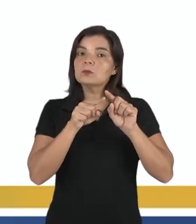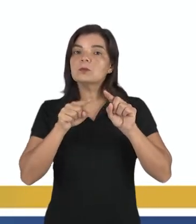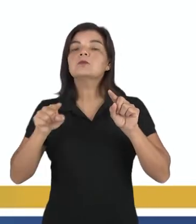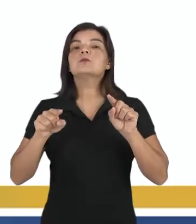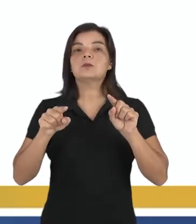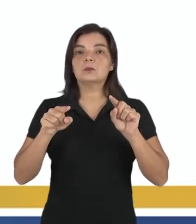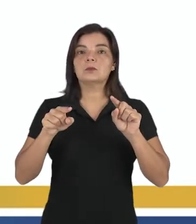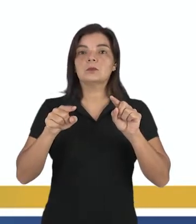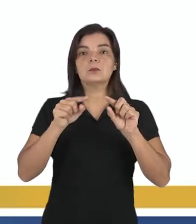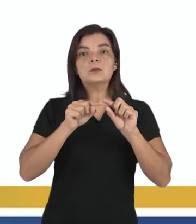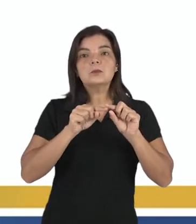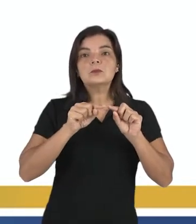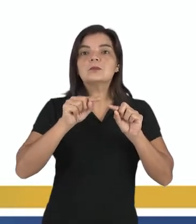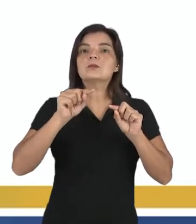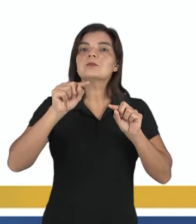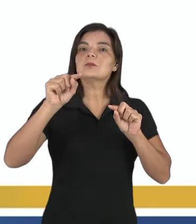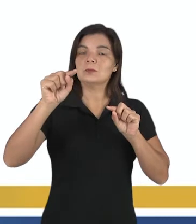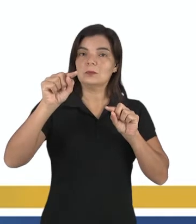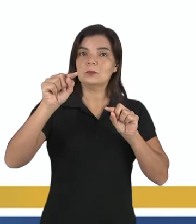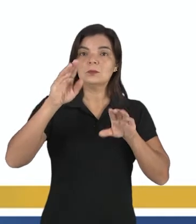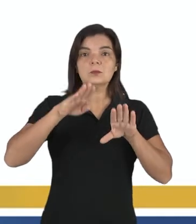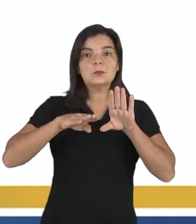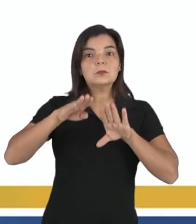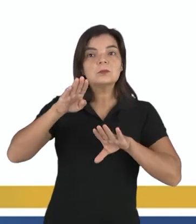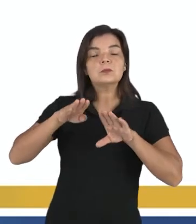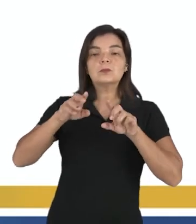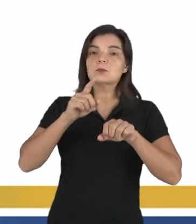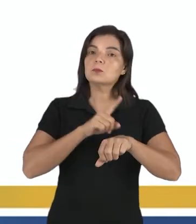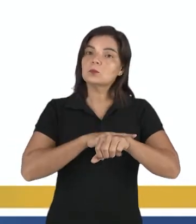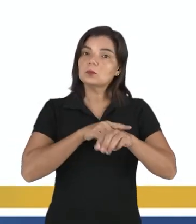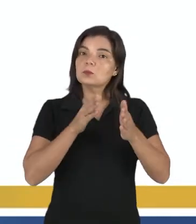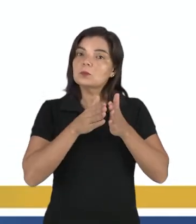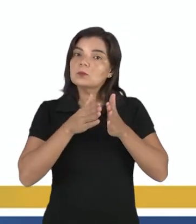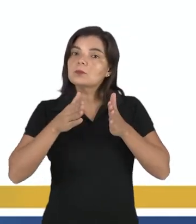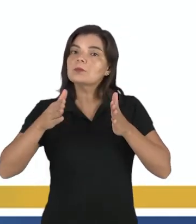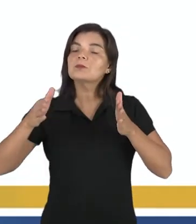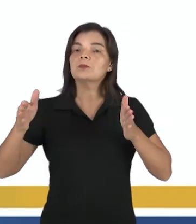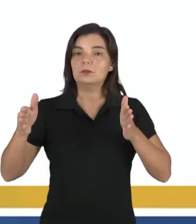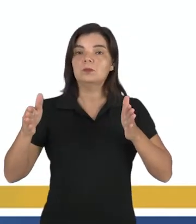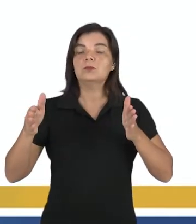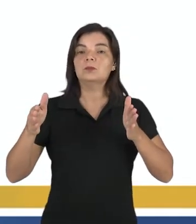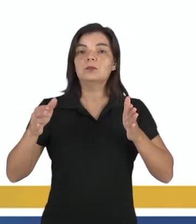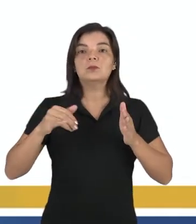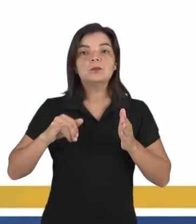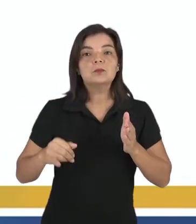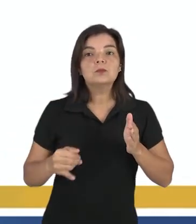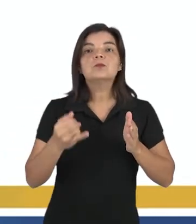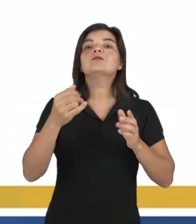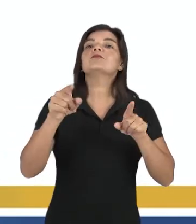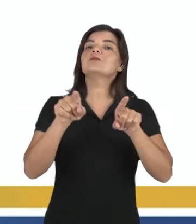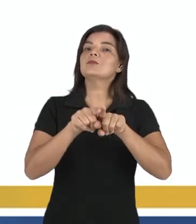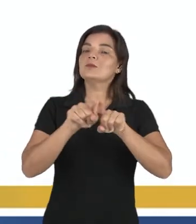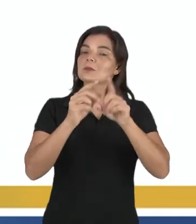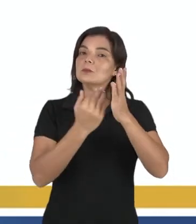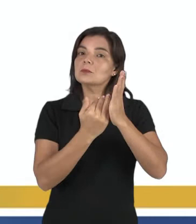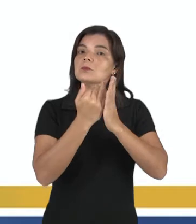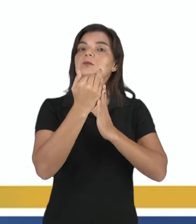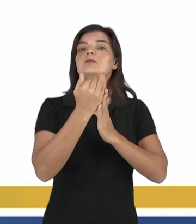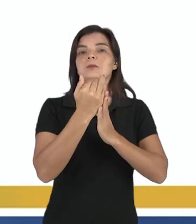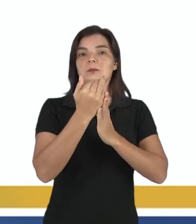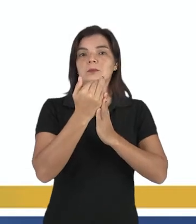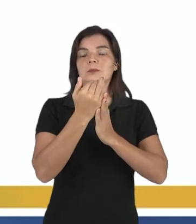será um gráfico crescente, e à medida que o tempo aumenta, o juro também